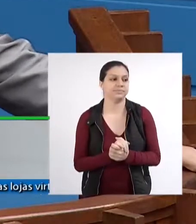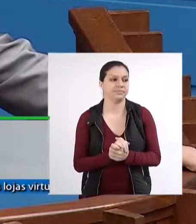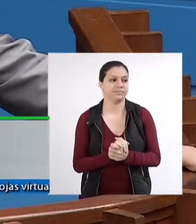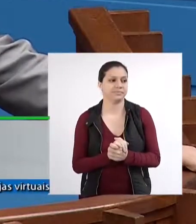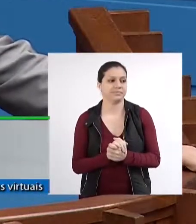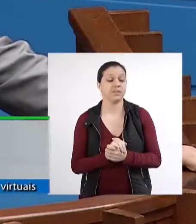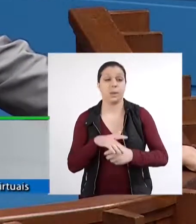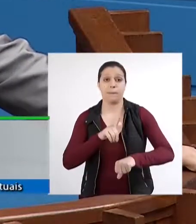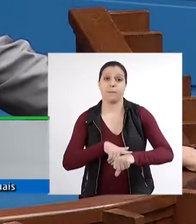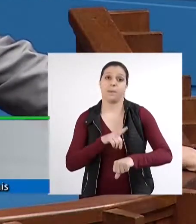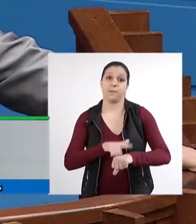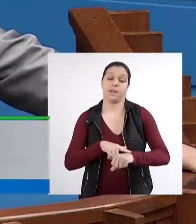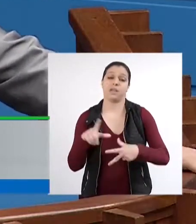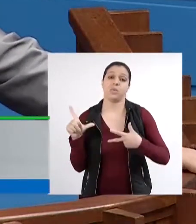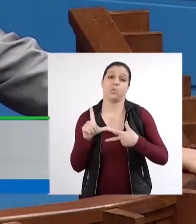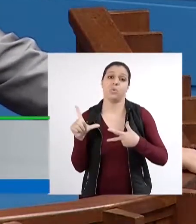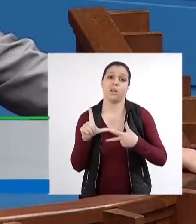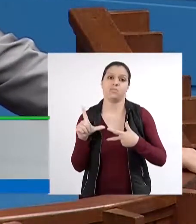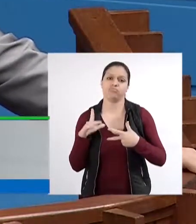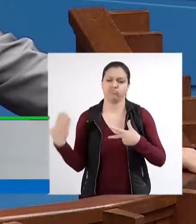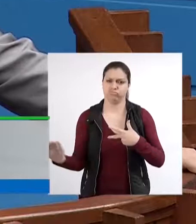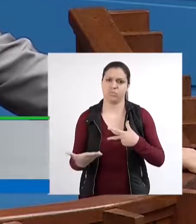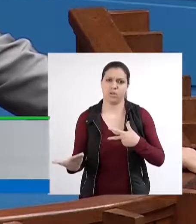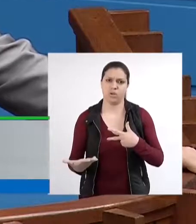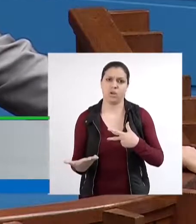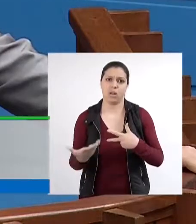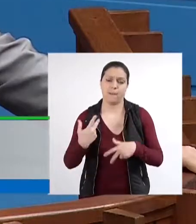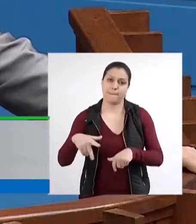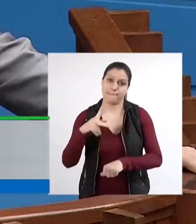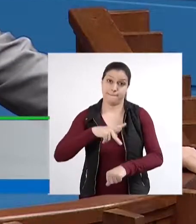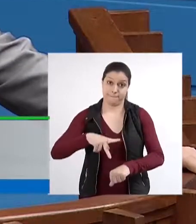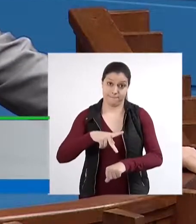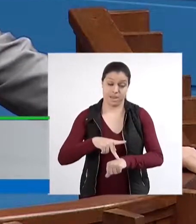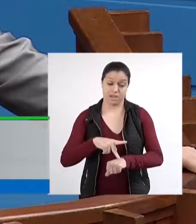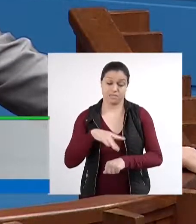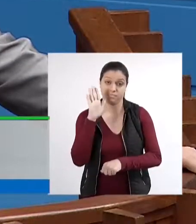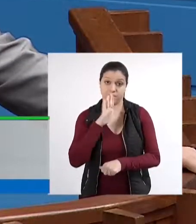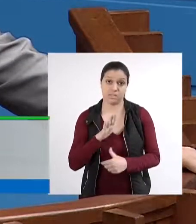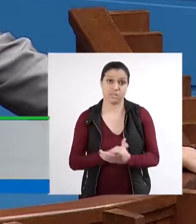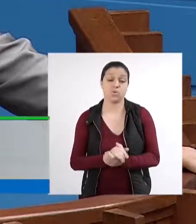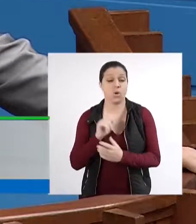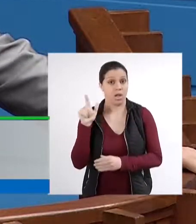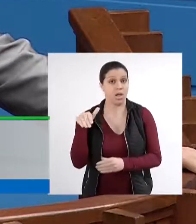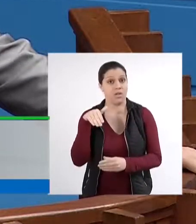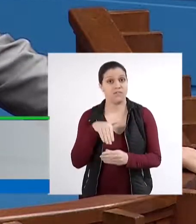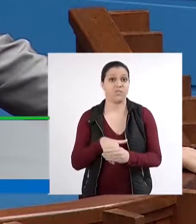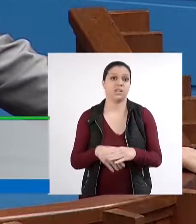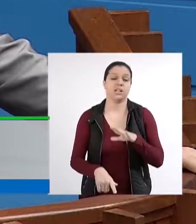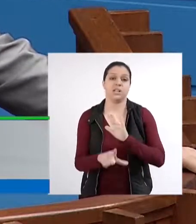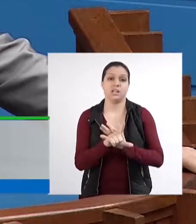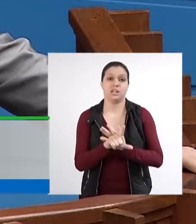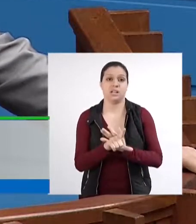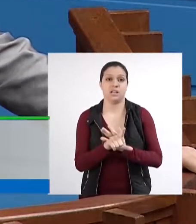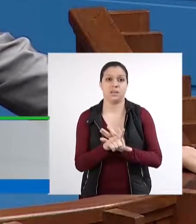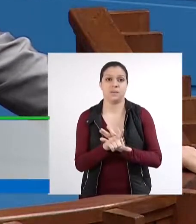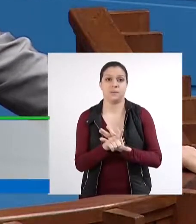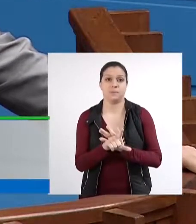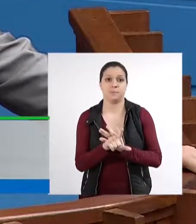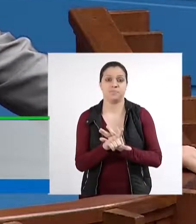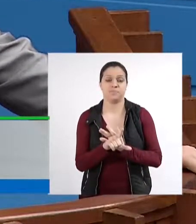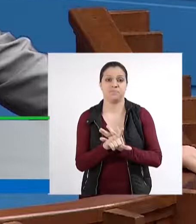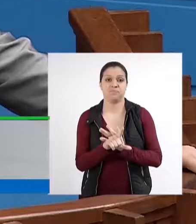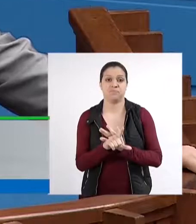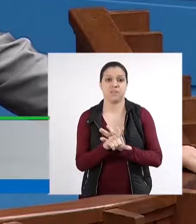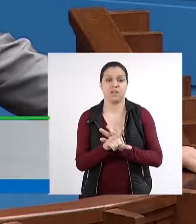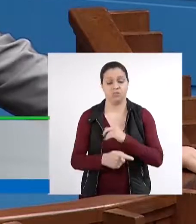a este momento legislativo que estamos passando no país, que é a votação da Lei de Diretrizes